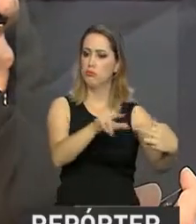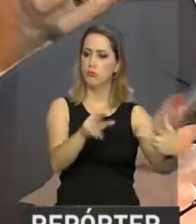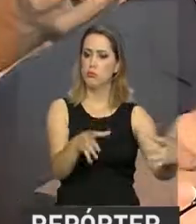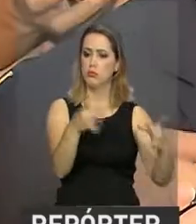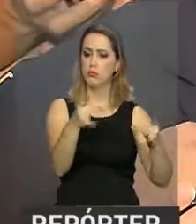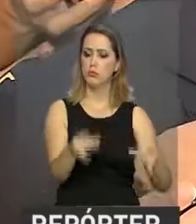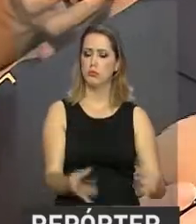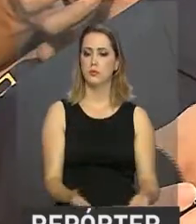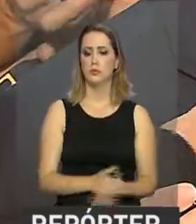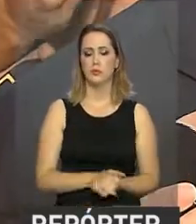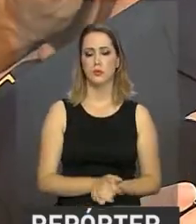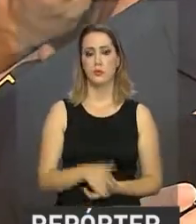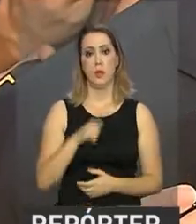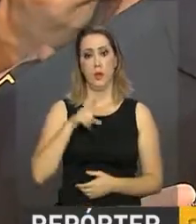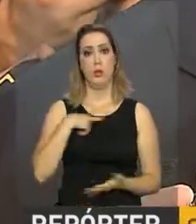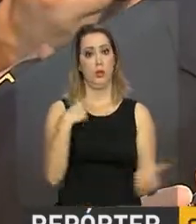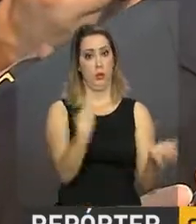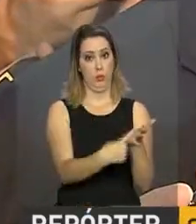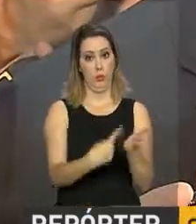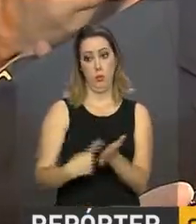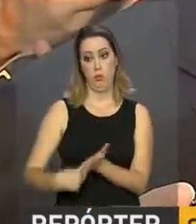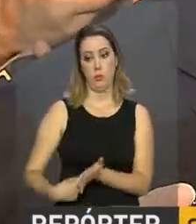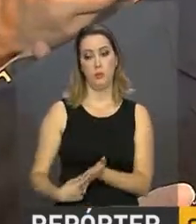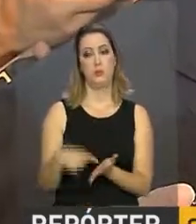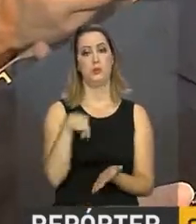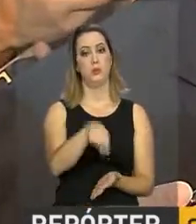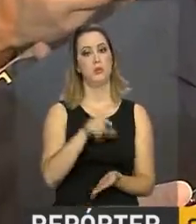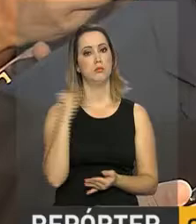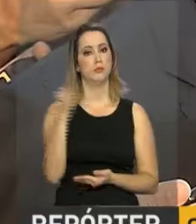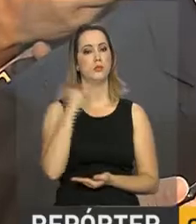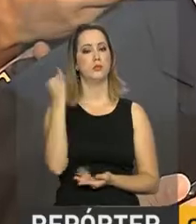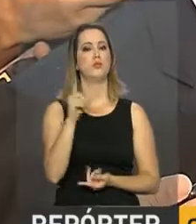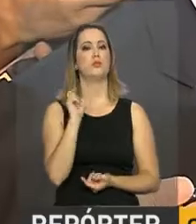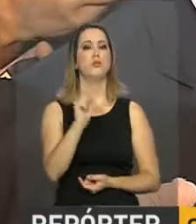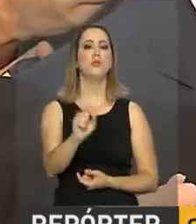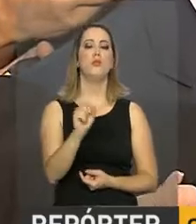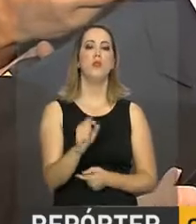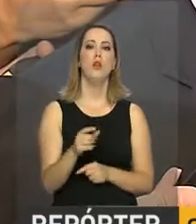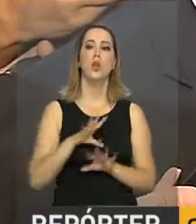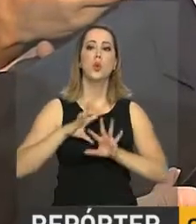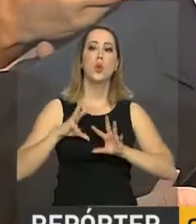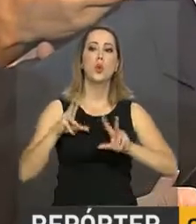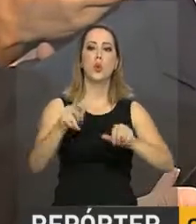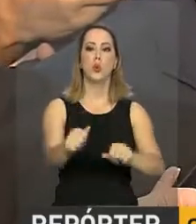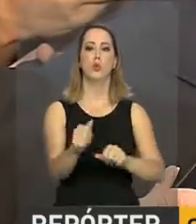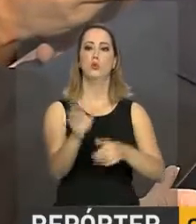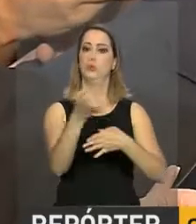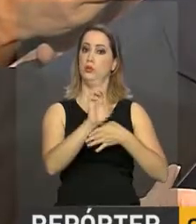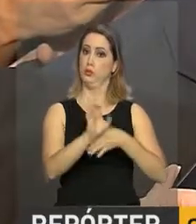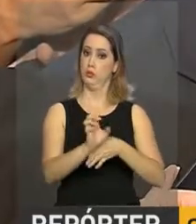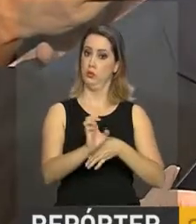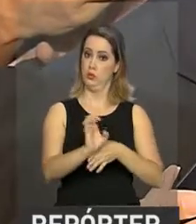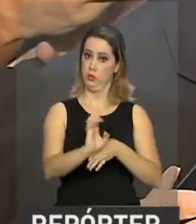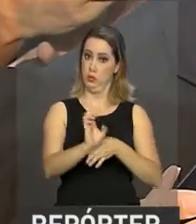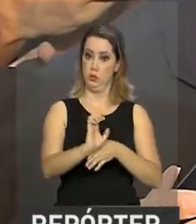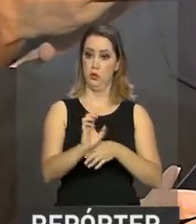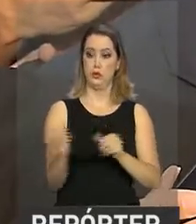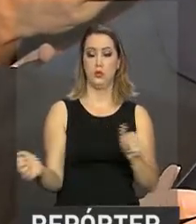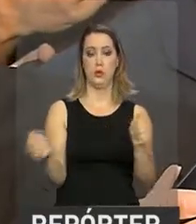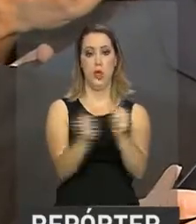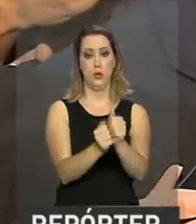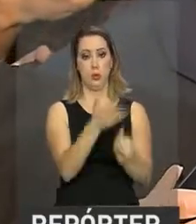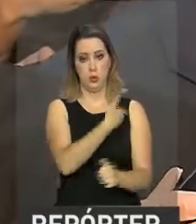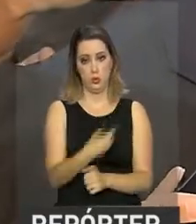pontos. Existe um acordo, e esse acordo é o mais importante, que estados e União deverão trabalhar